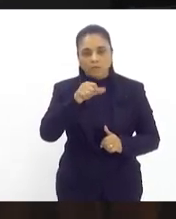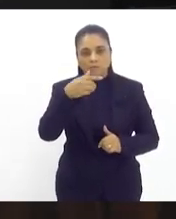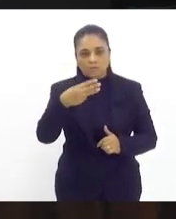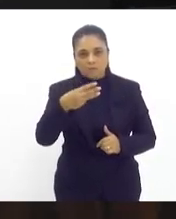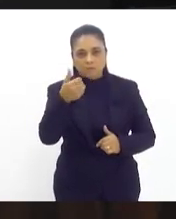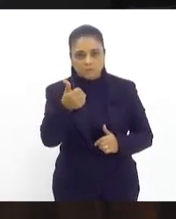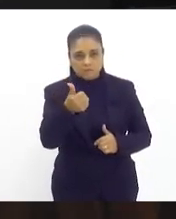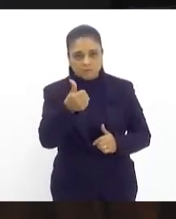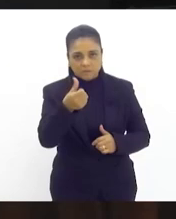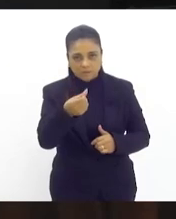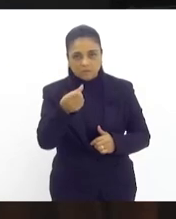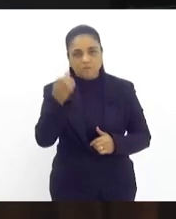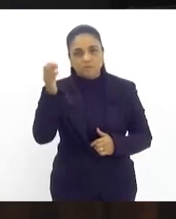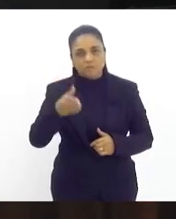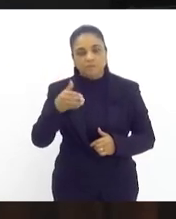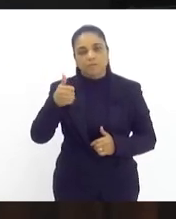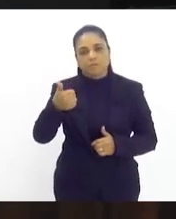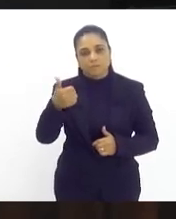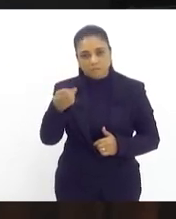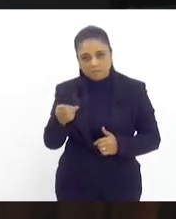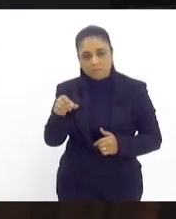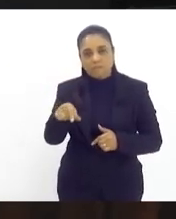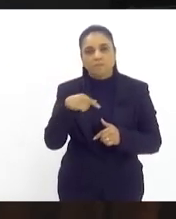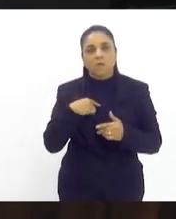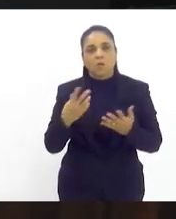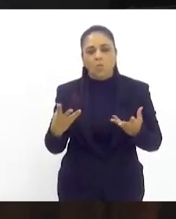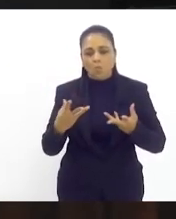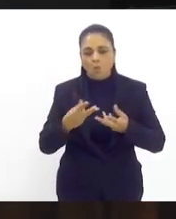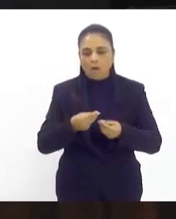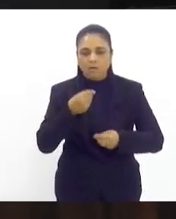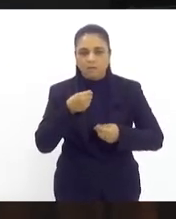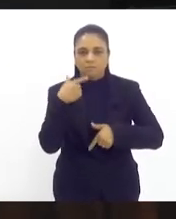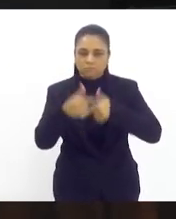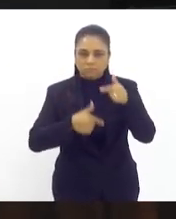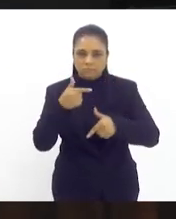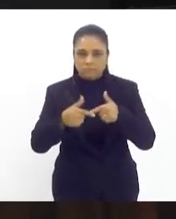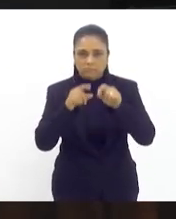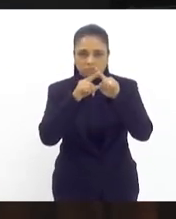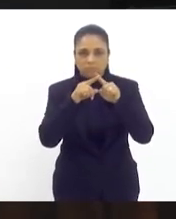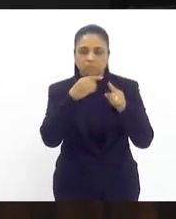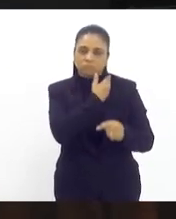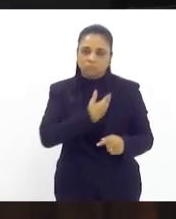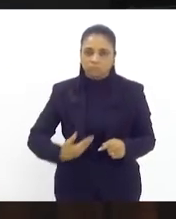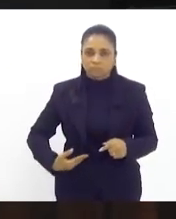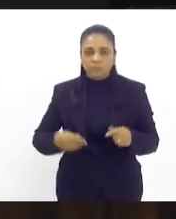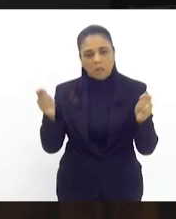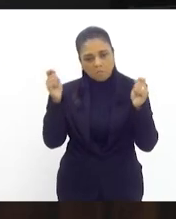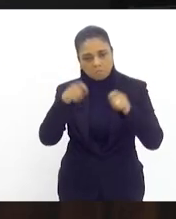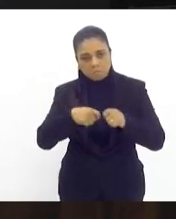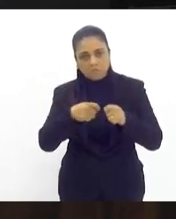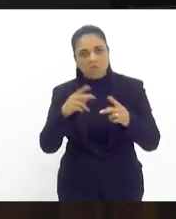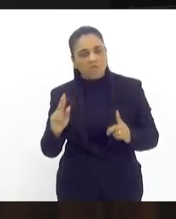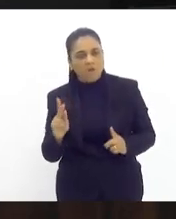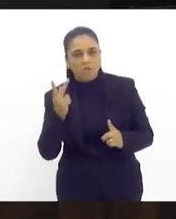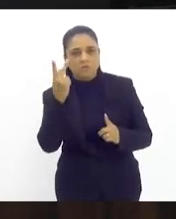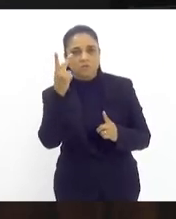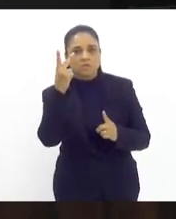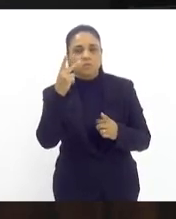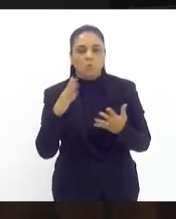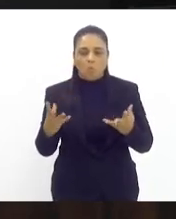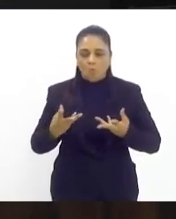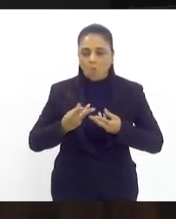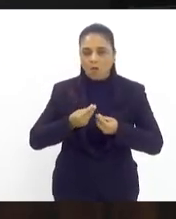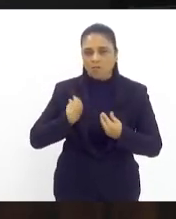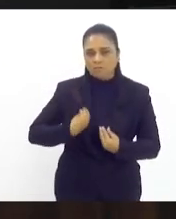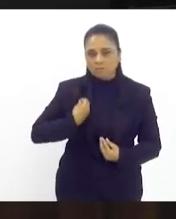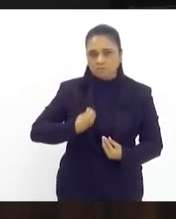Flávio Serafim que aquilo é um programa qualidade do serviço público estadual destinado a capacitação valorização e qualidade de vida